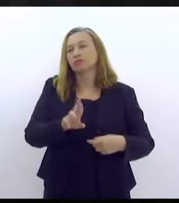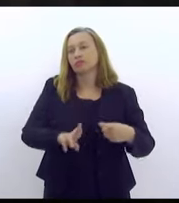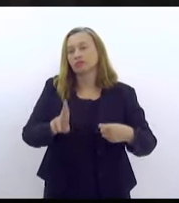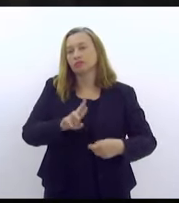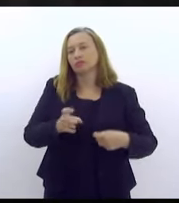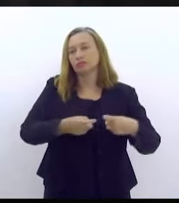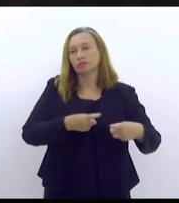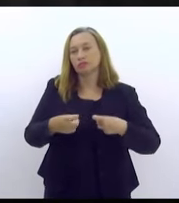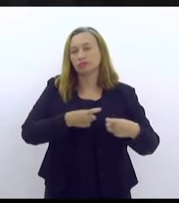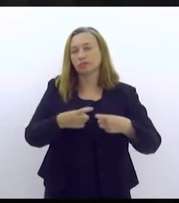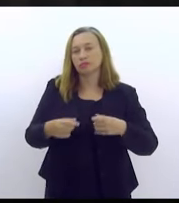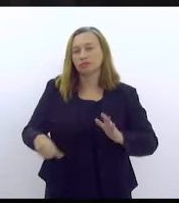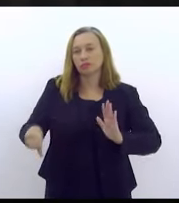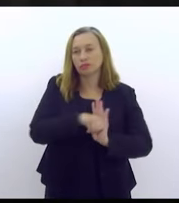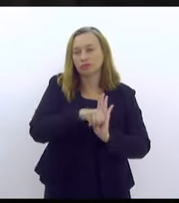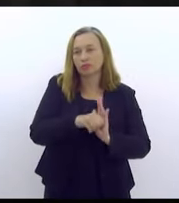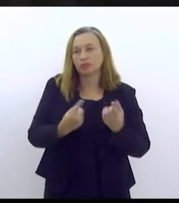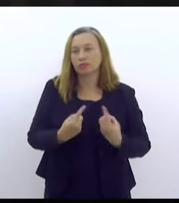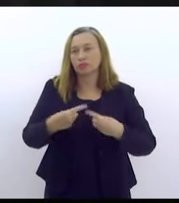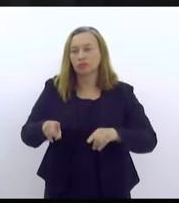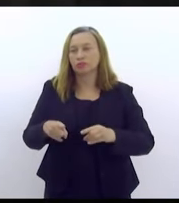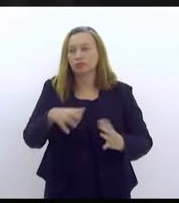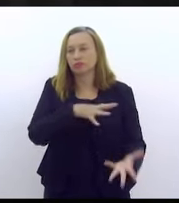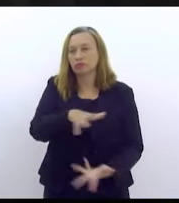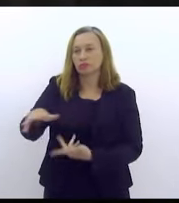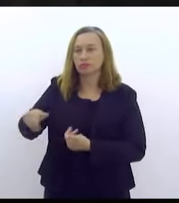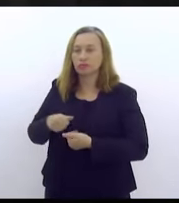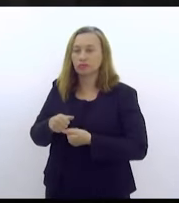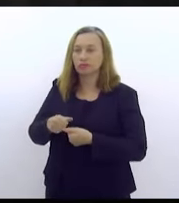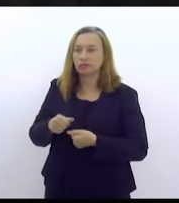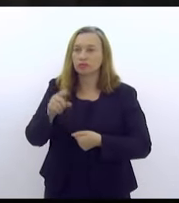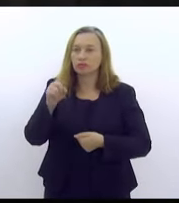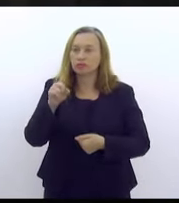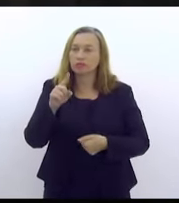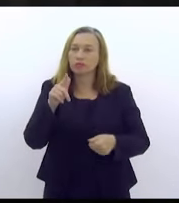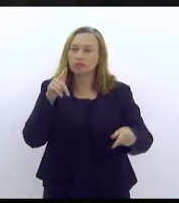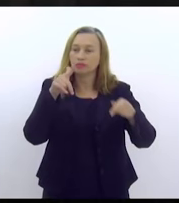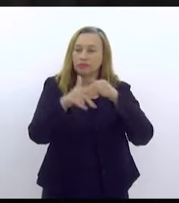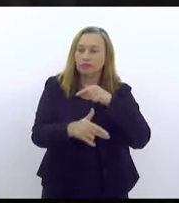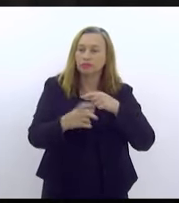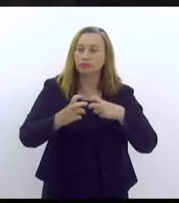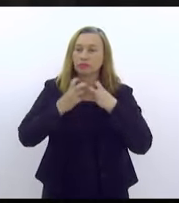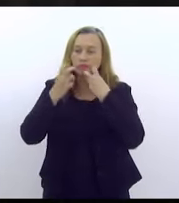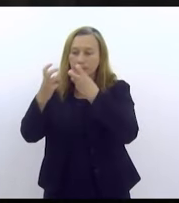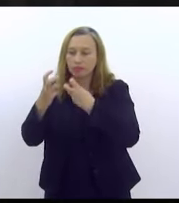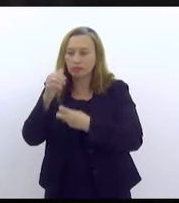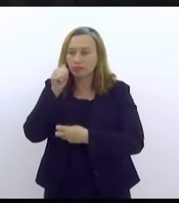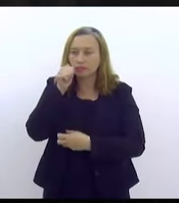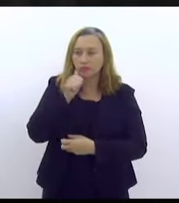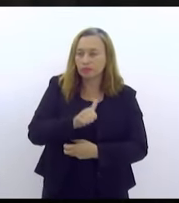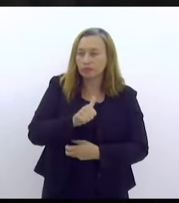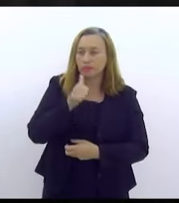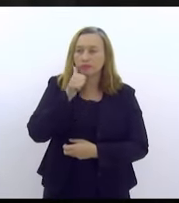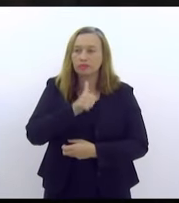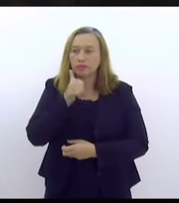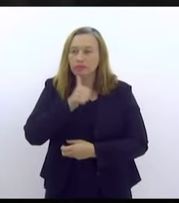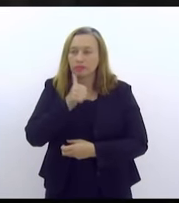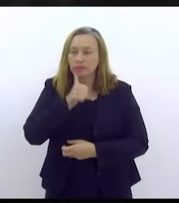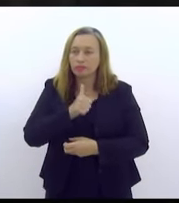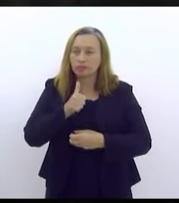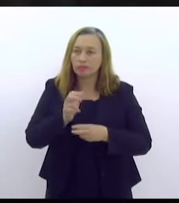a humanidade. Ignorar os gritos das meninas e mulheres aprisionadas nos